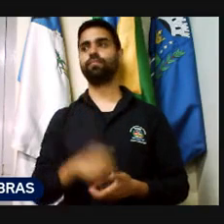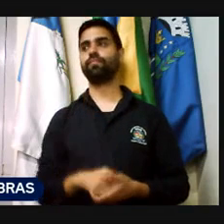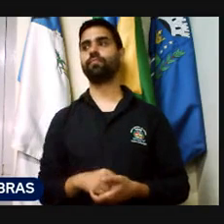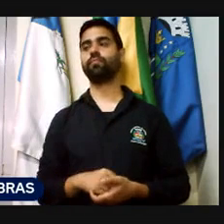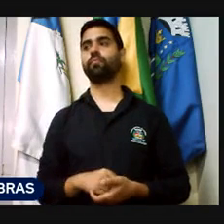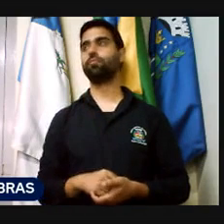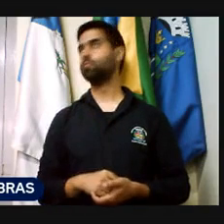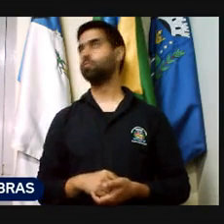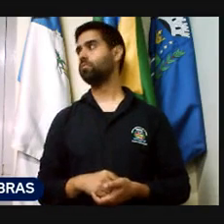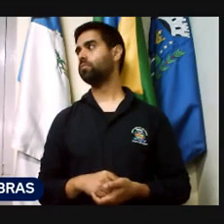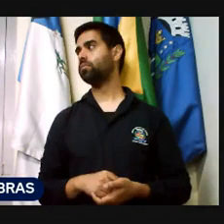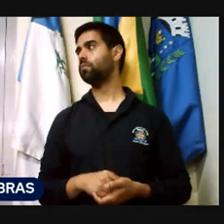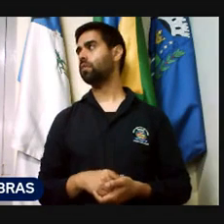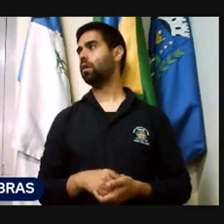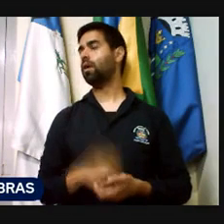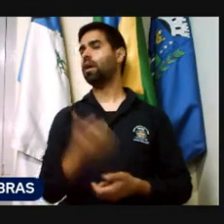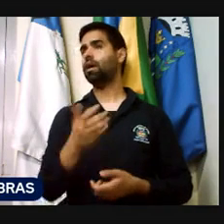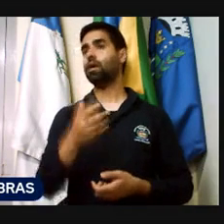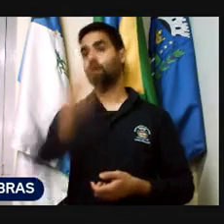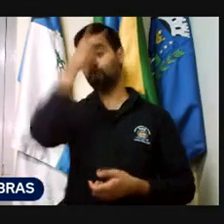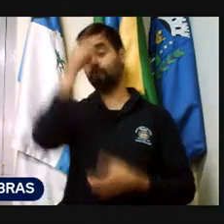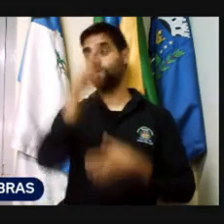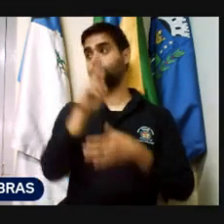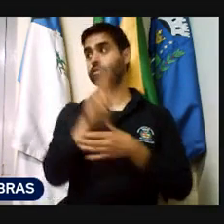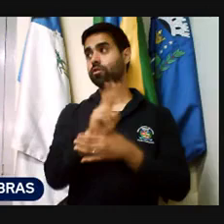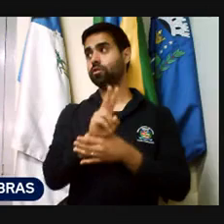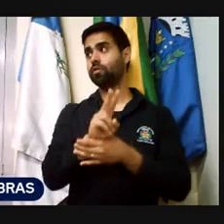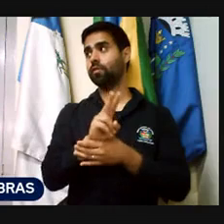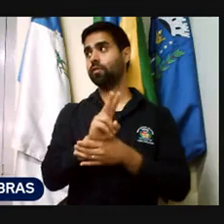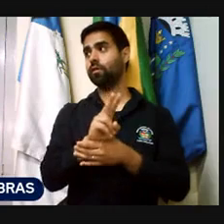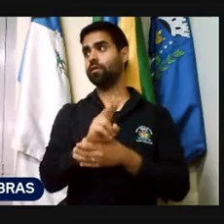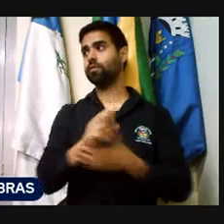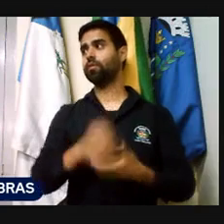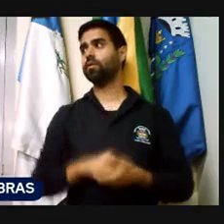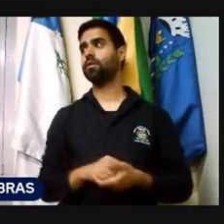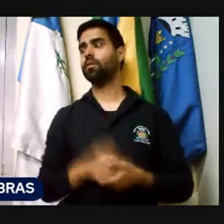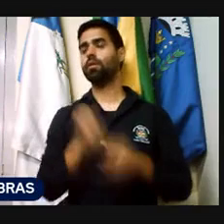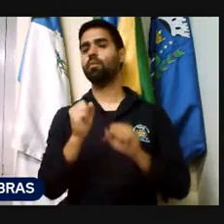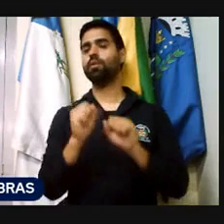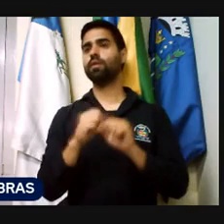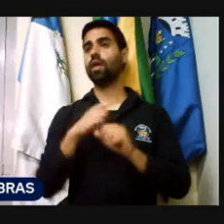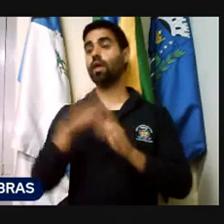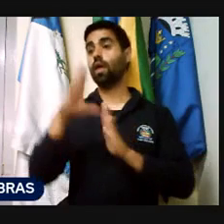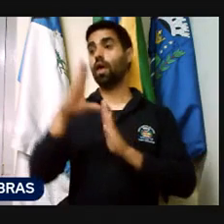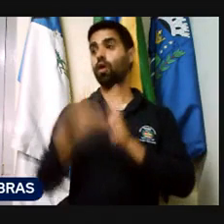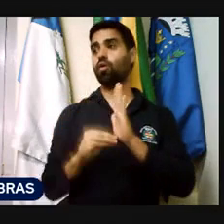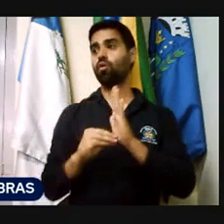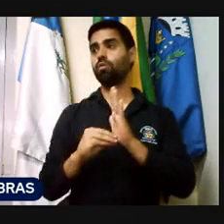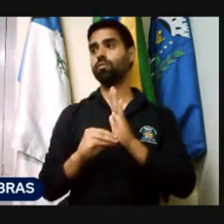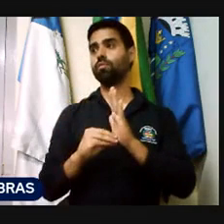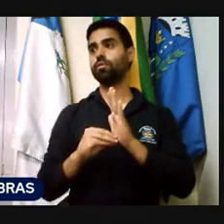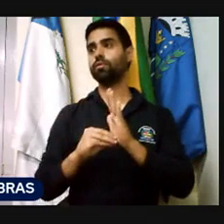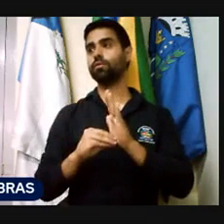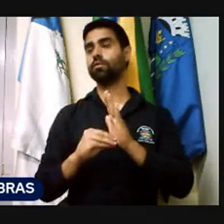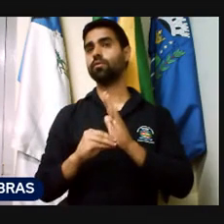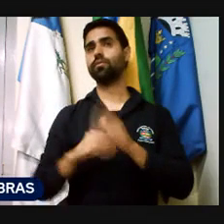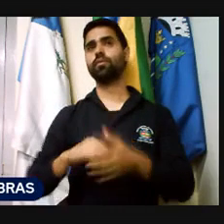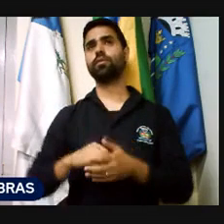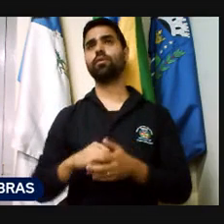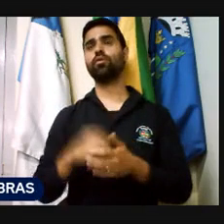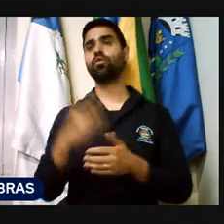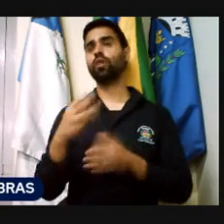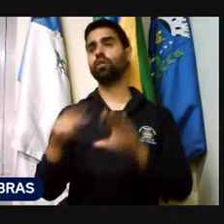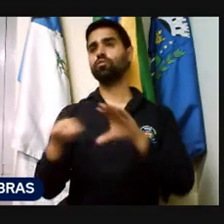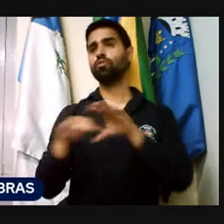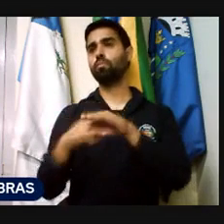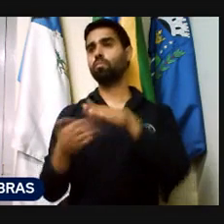requer que o senhor Luiz Fernando Furtado da Graça, ora prefeito municipal, para que forneça a cópia integral dos últimos três